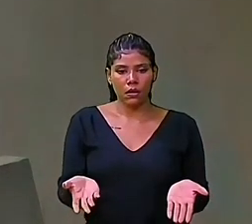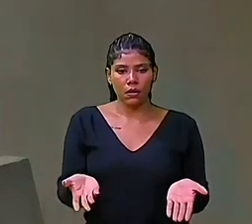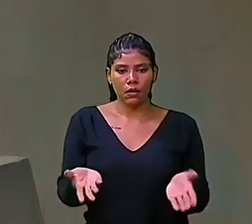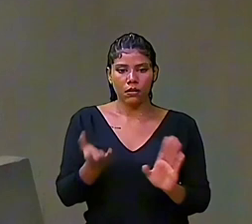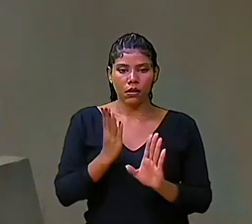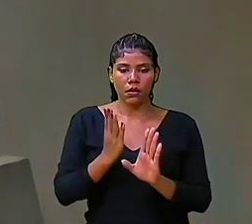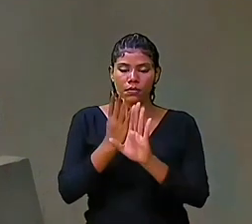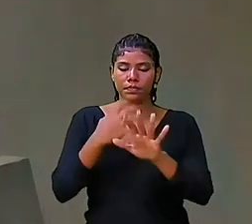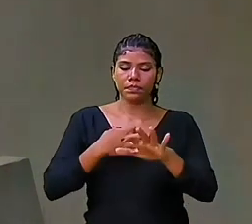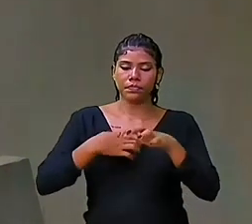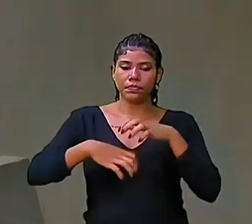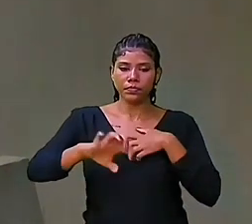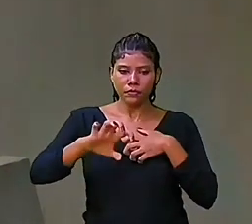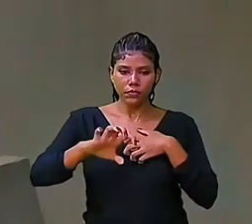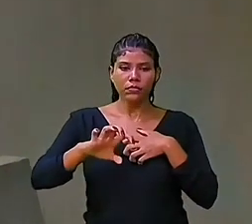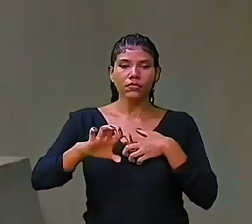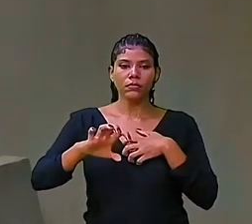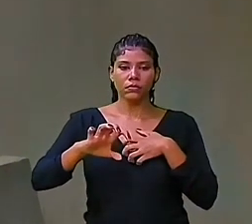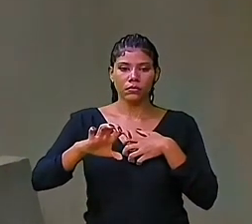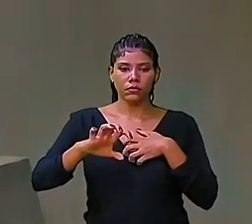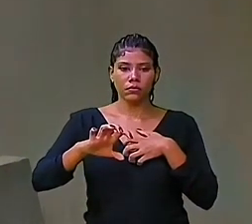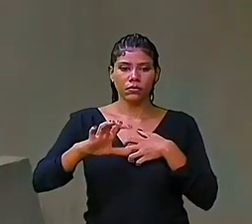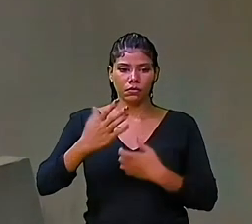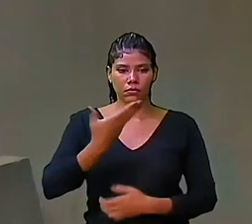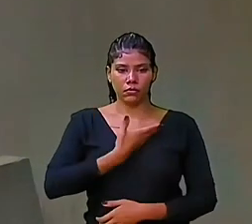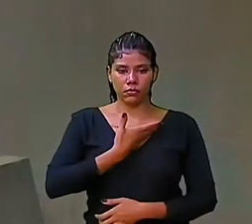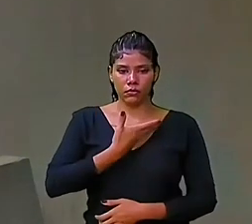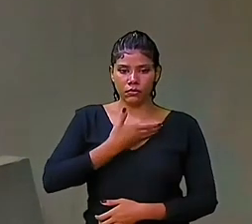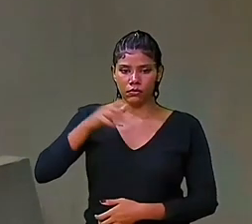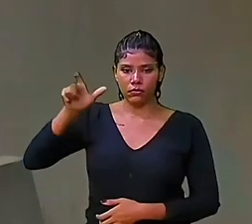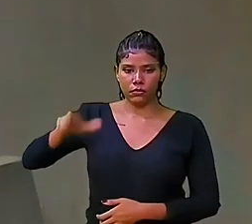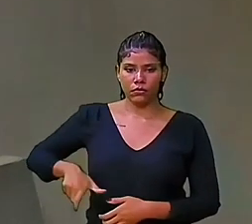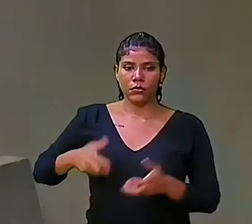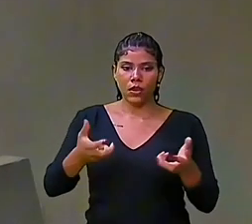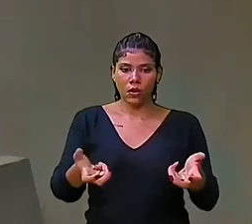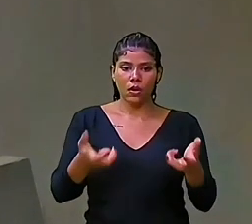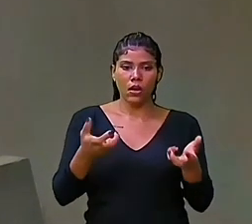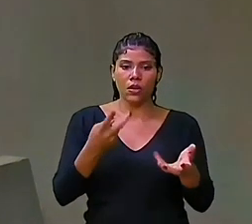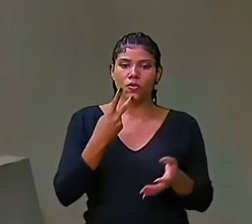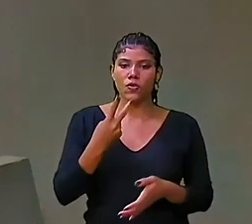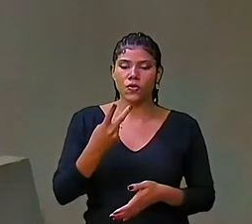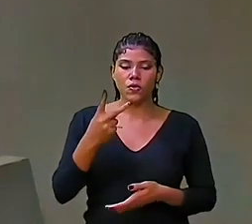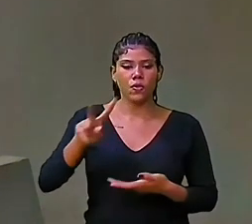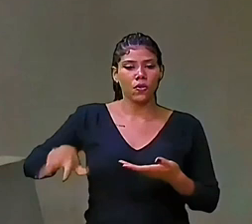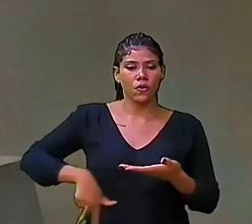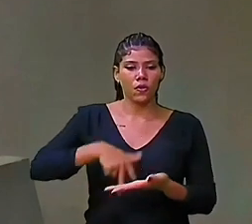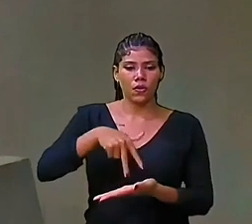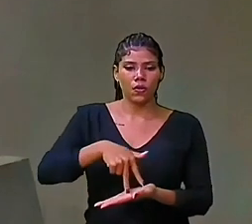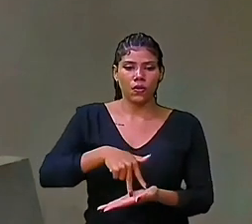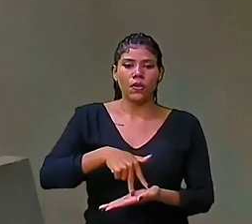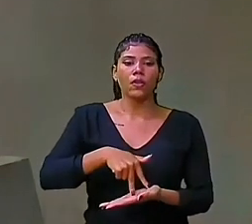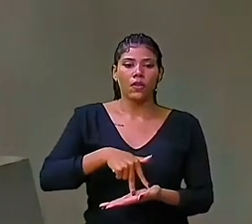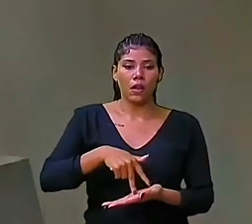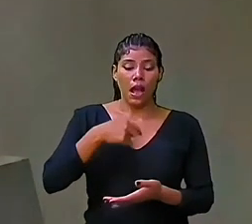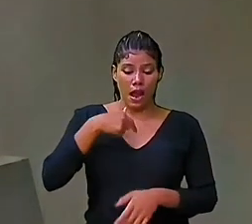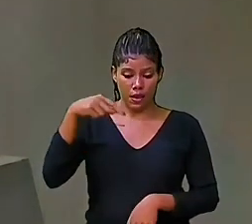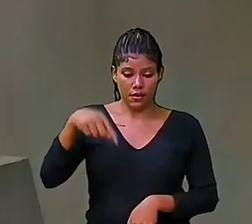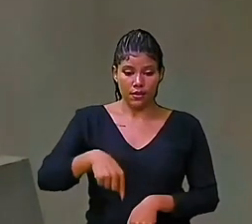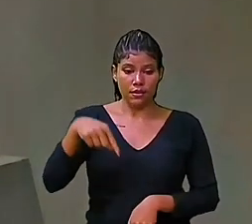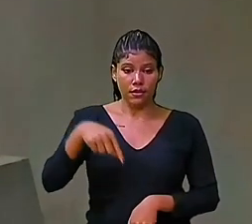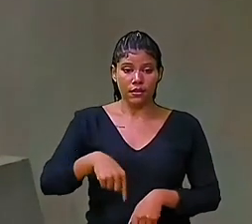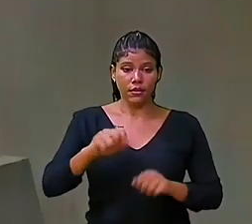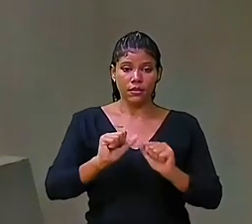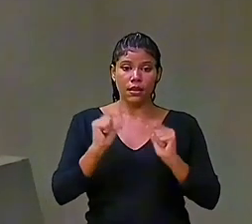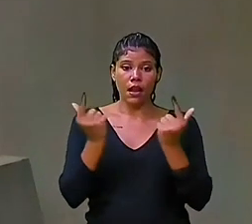exercício de empatia com uma amiga que perdi, eu quero mais uma vez ocupar essa tribuna e dizer que este plenário,